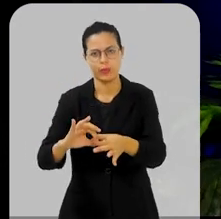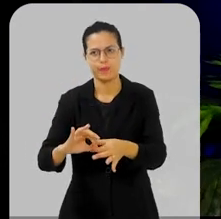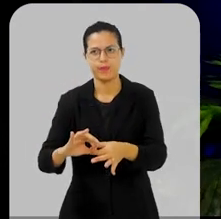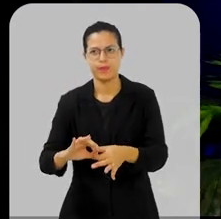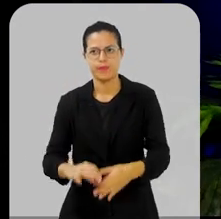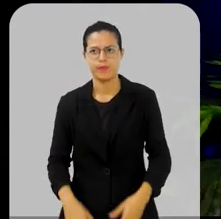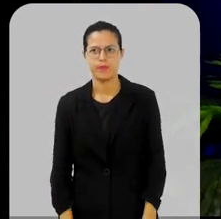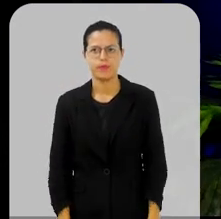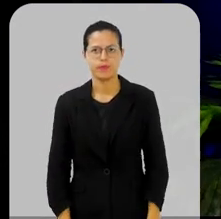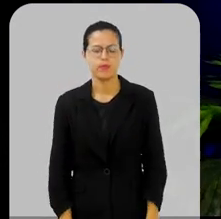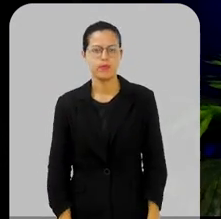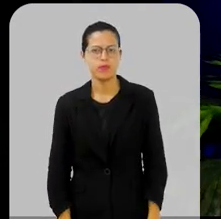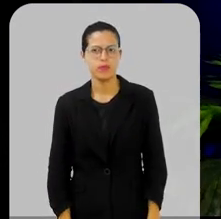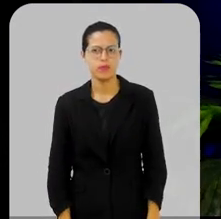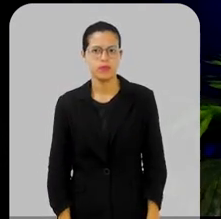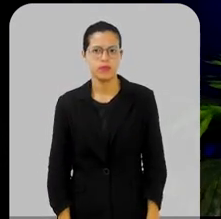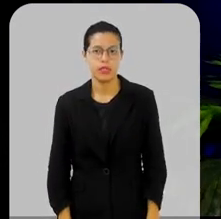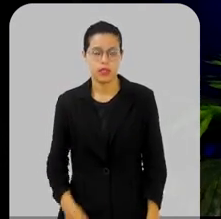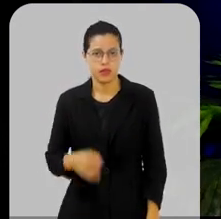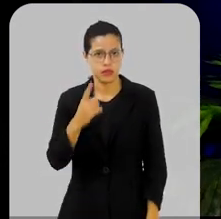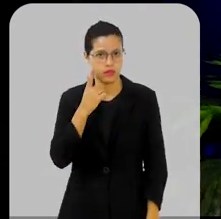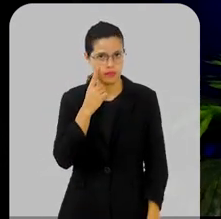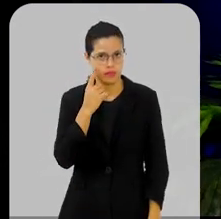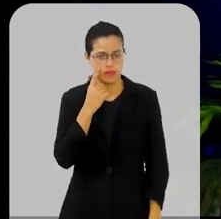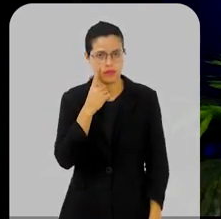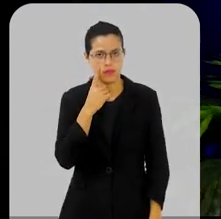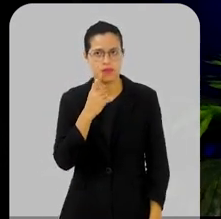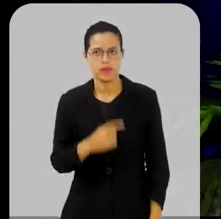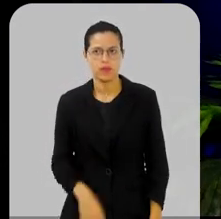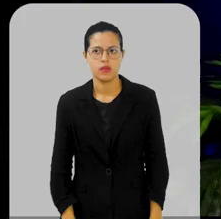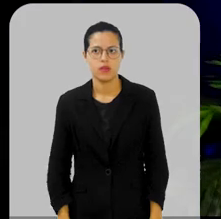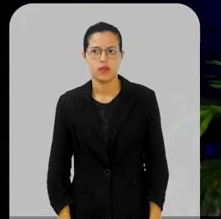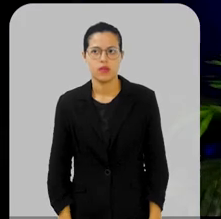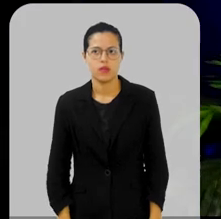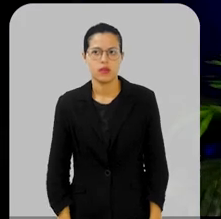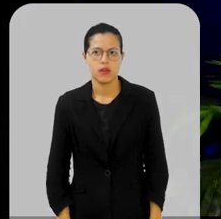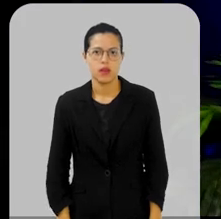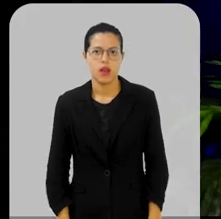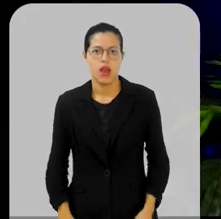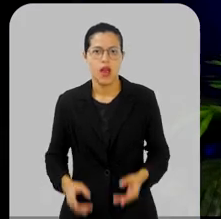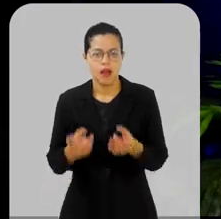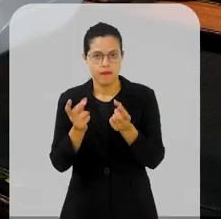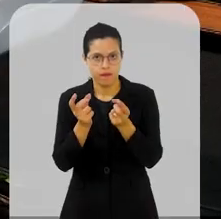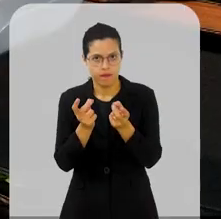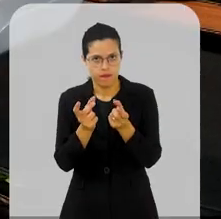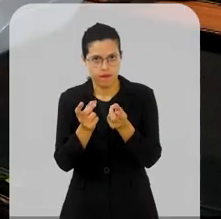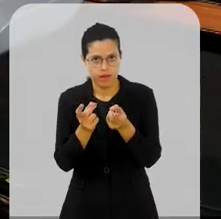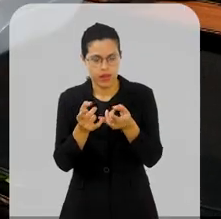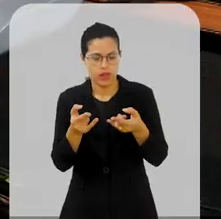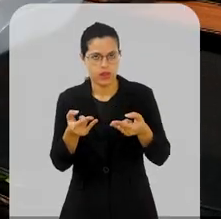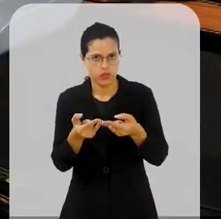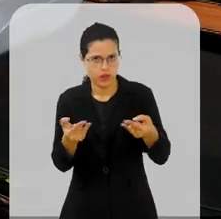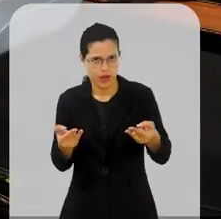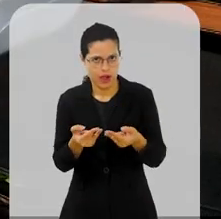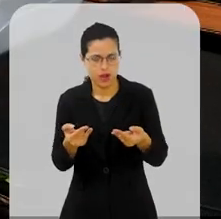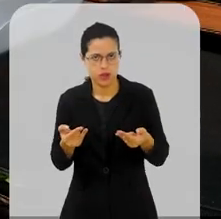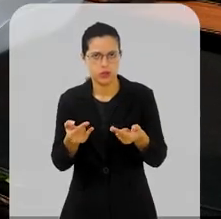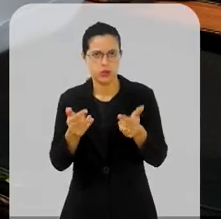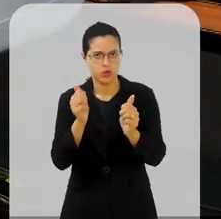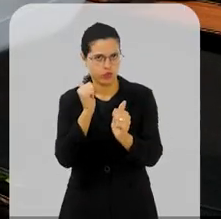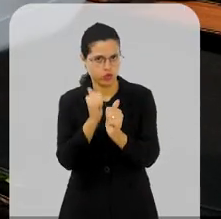E tem que estar... E veja só, a bilheteria de um campo de